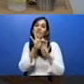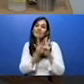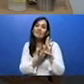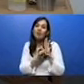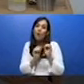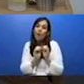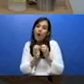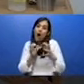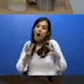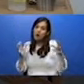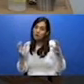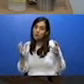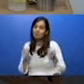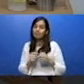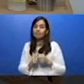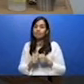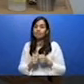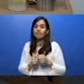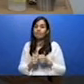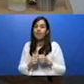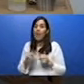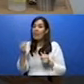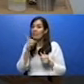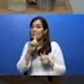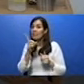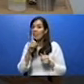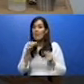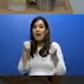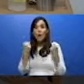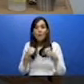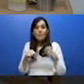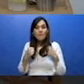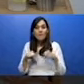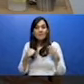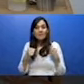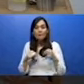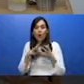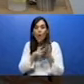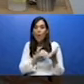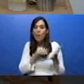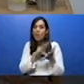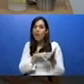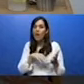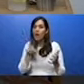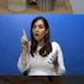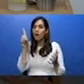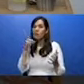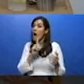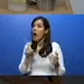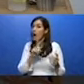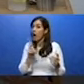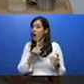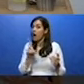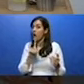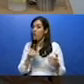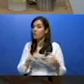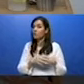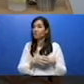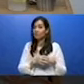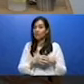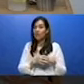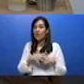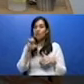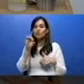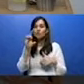um tamanho um pouquinho grande. Não precisa, tá, crianças, vocês copiarem esse textinho aqui, é